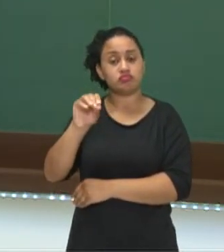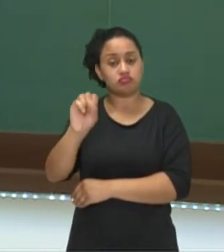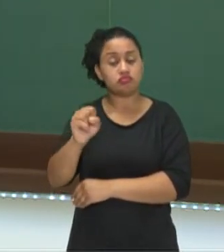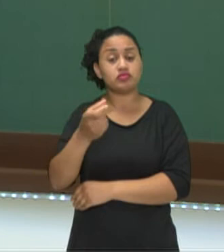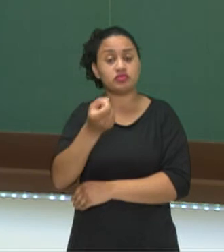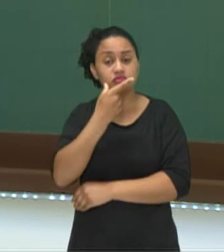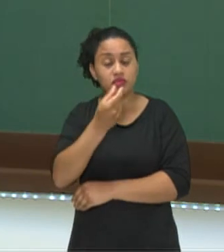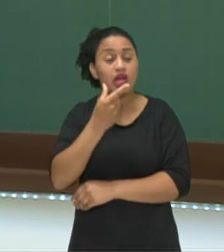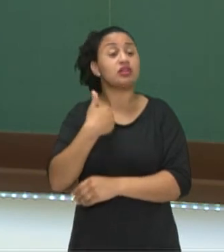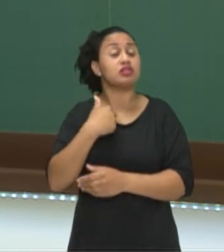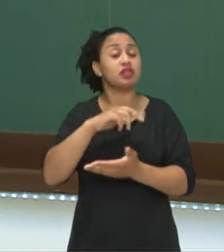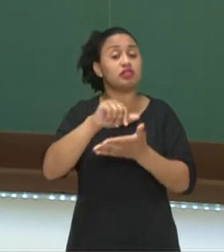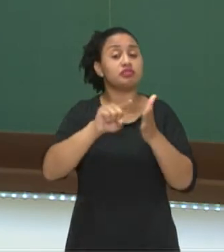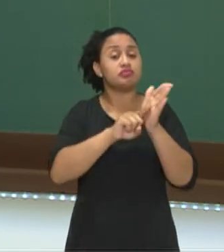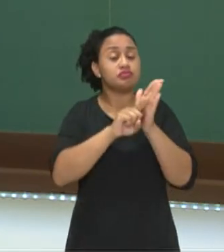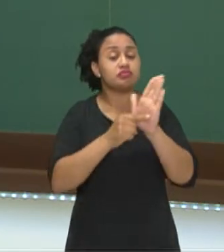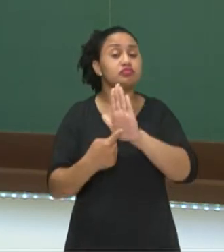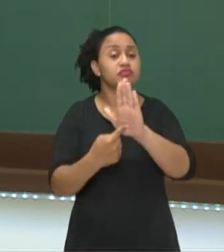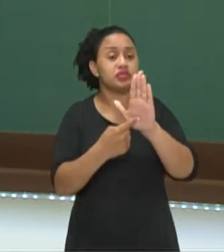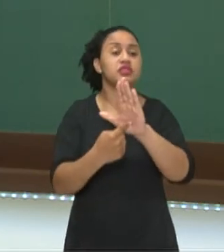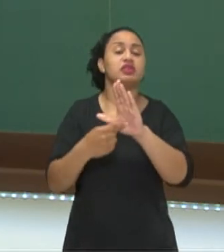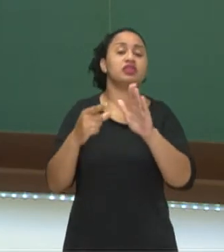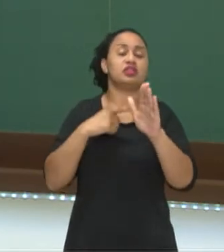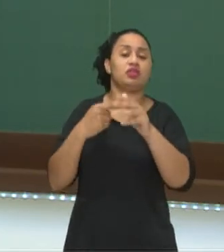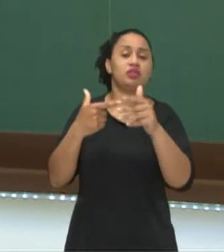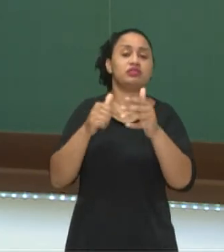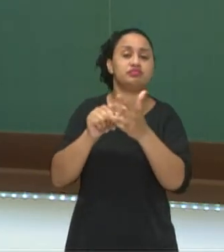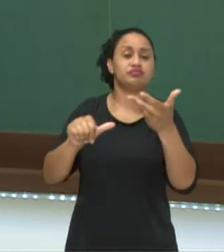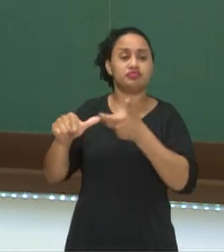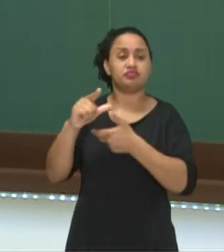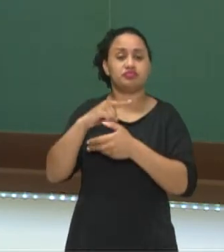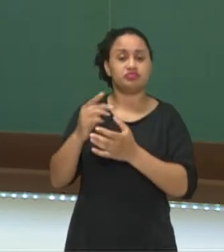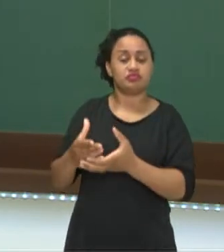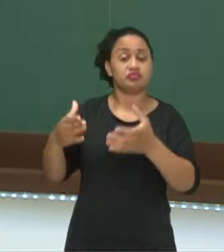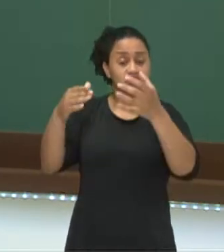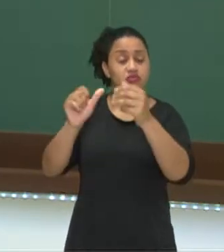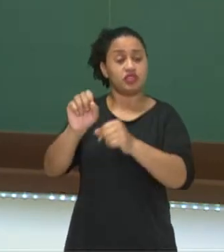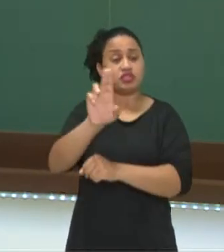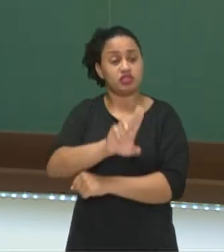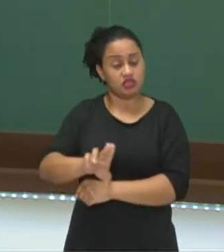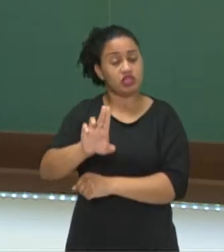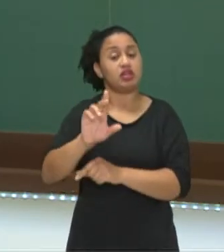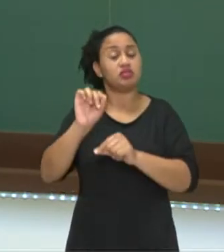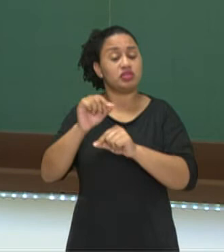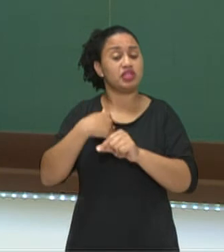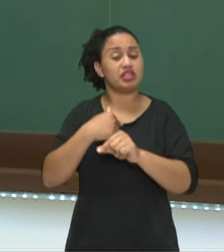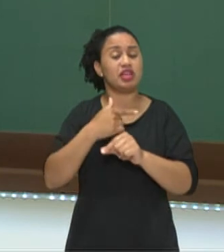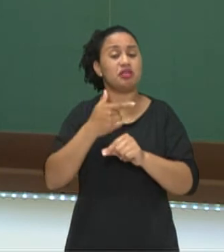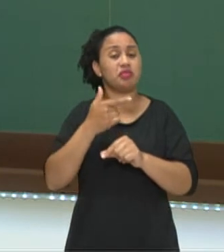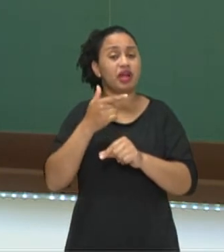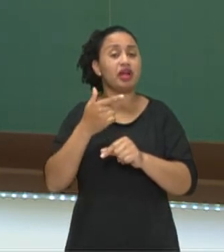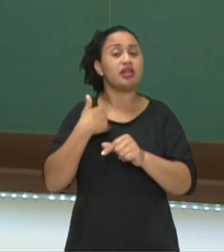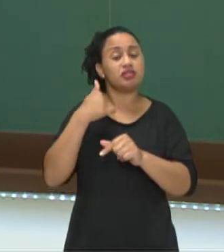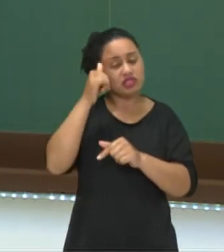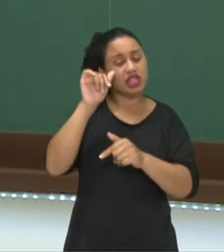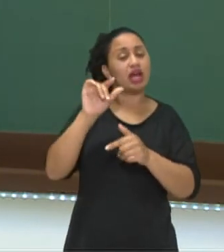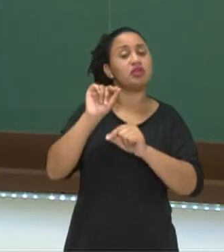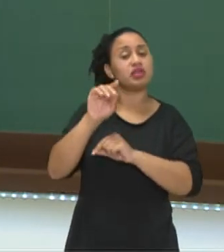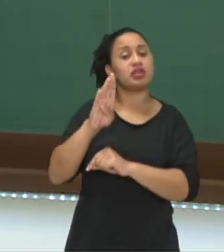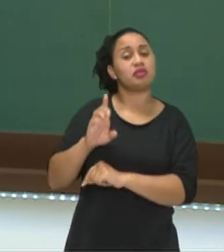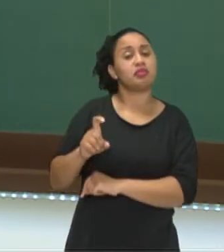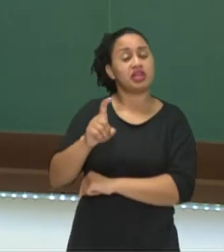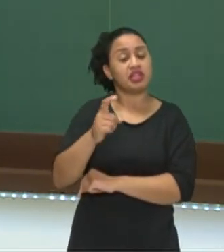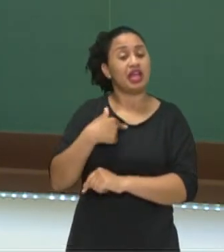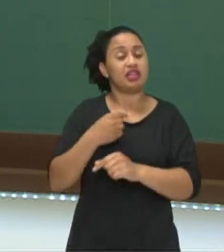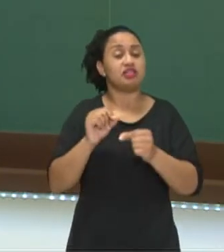demonstrando que determinadas substâncias dessas esponjas podem ser utilizadas para combater bactérias que causam infecção